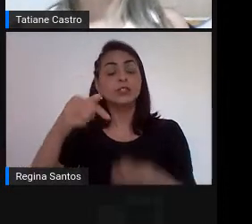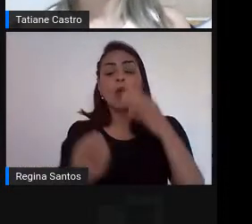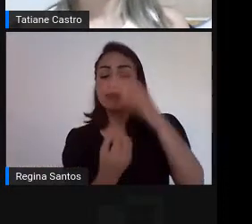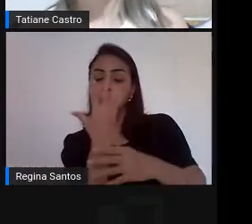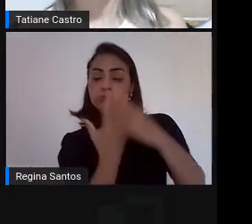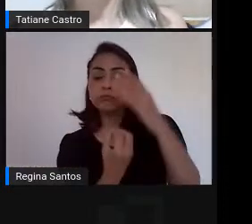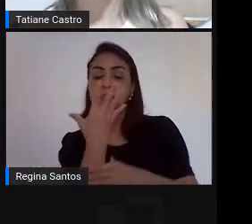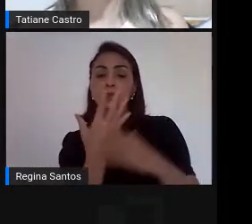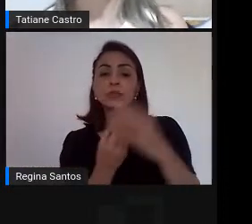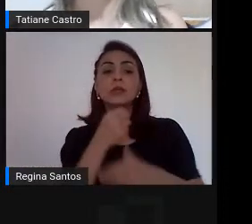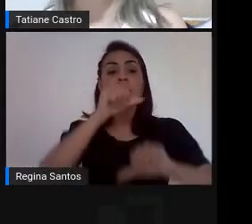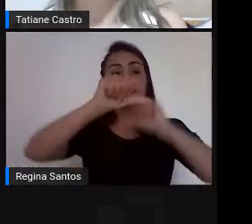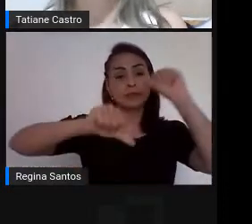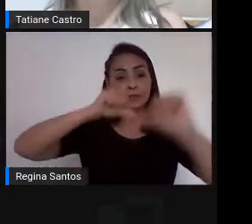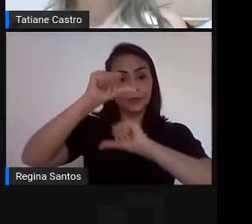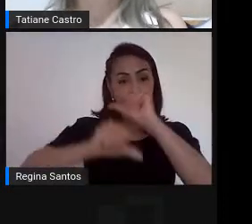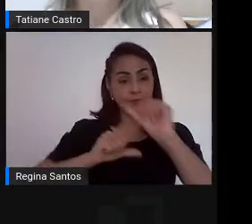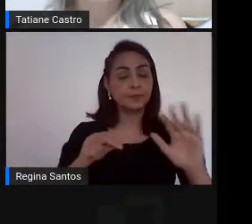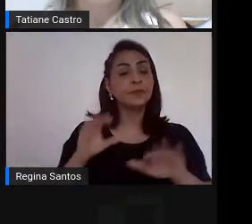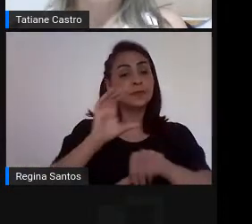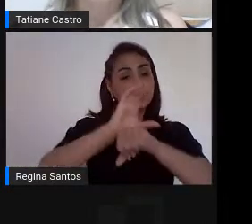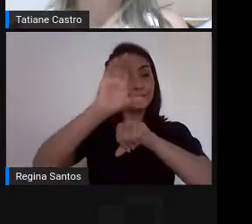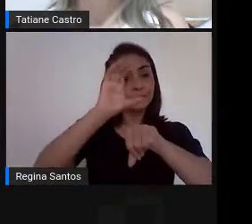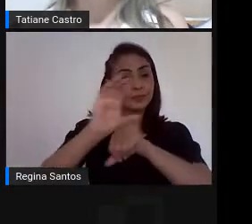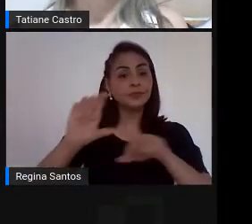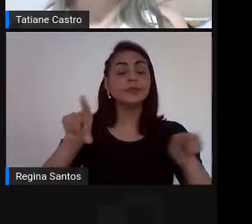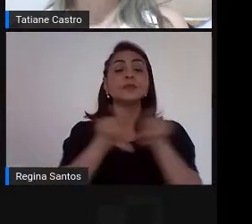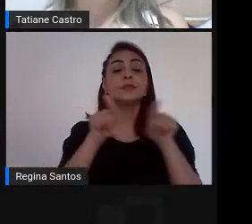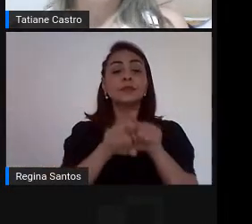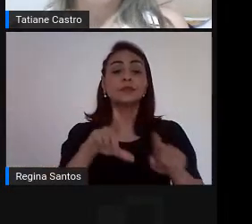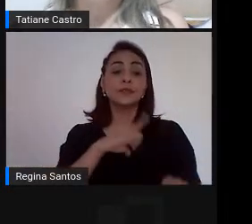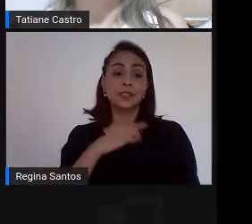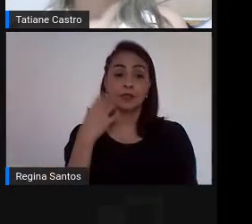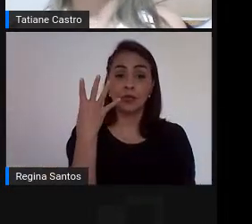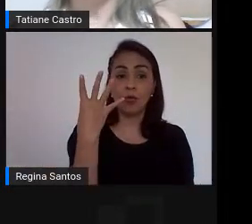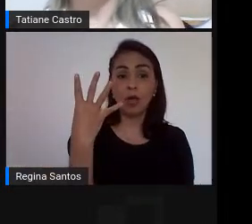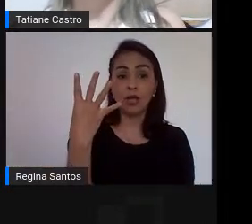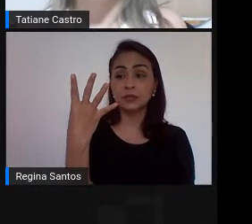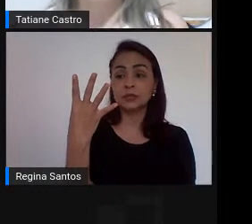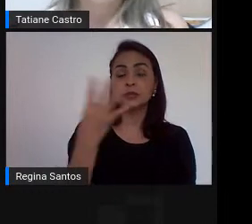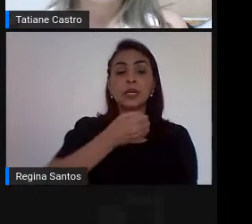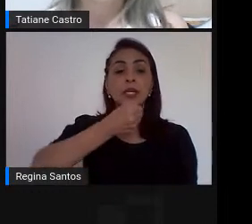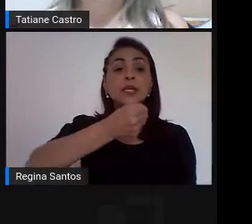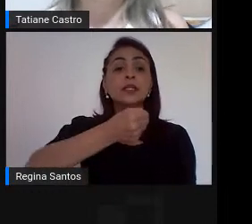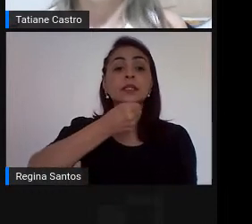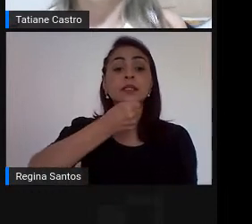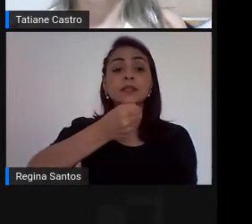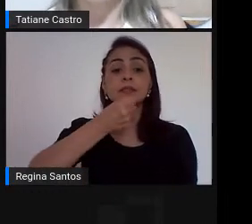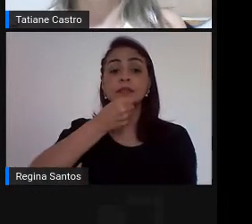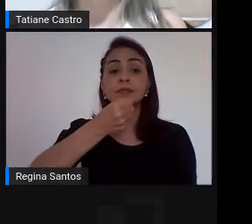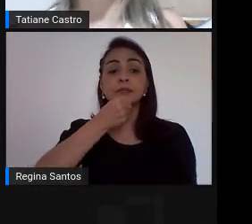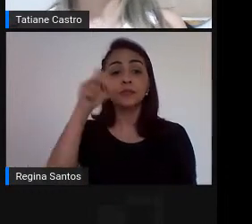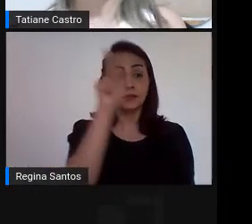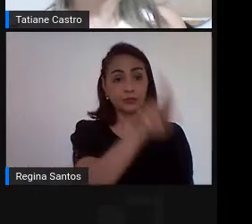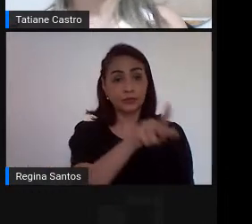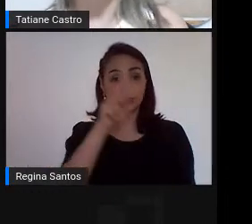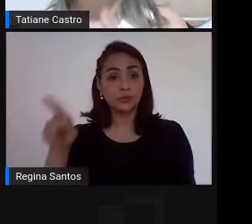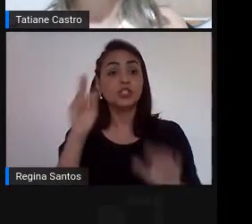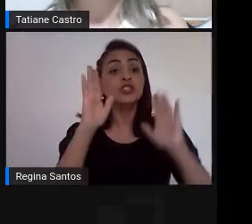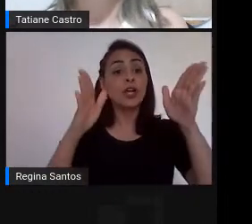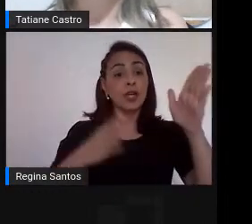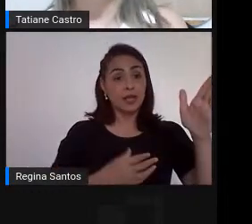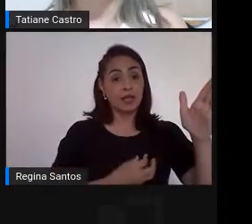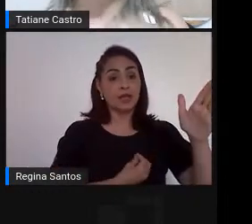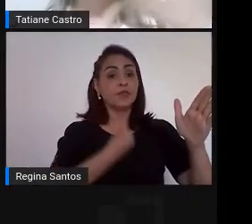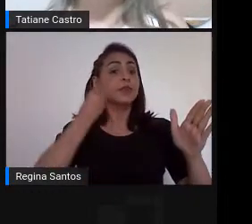curso, e também entrevista com quatro docentes, quatro docentes que viveram o período de reformulação e